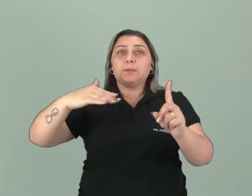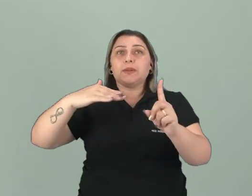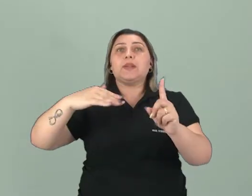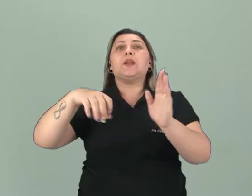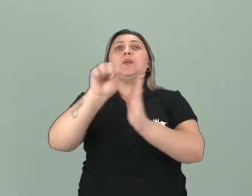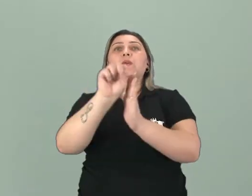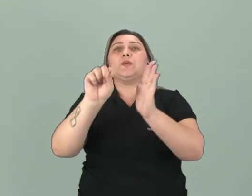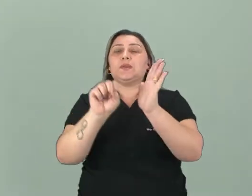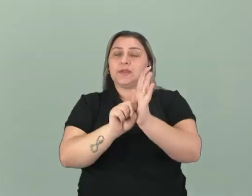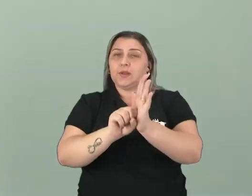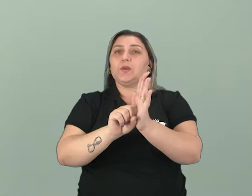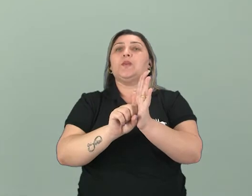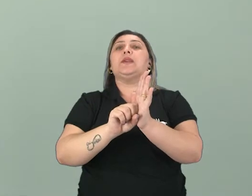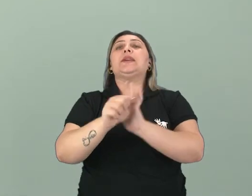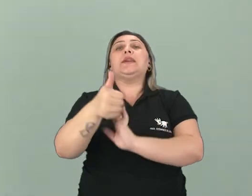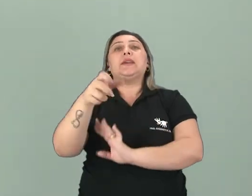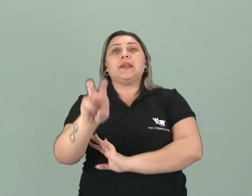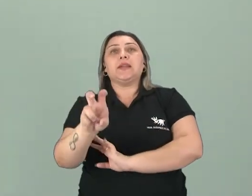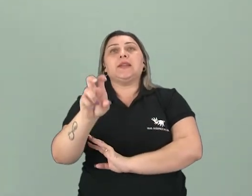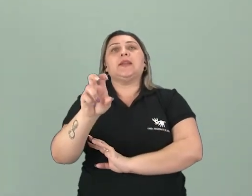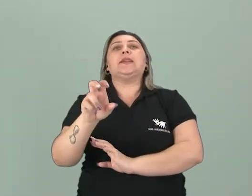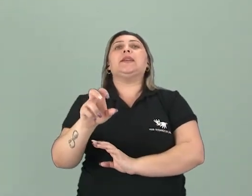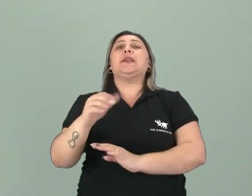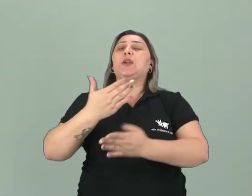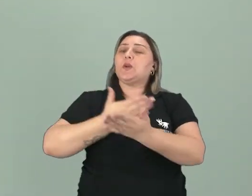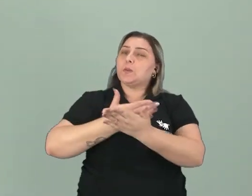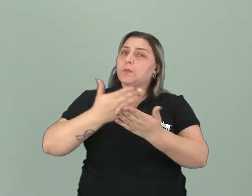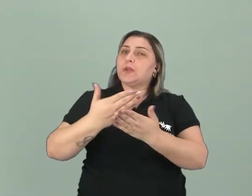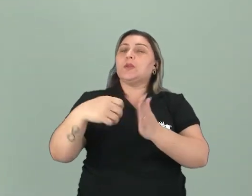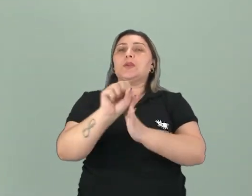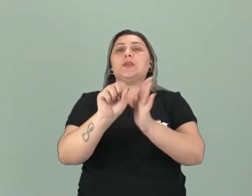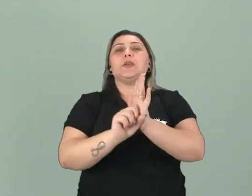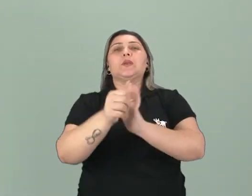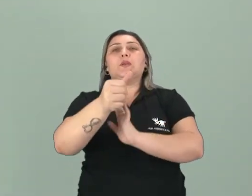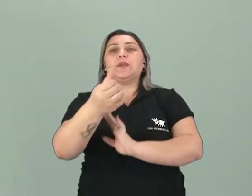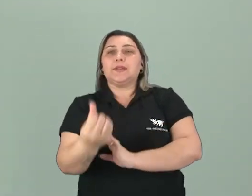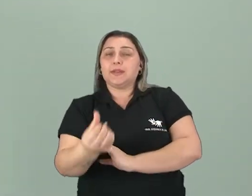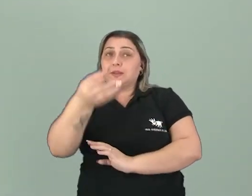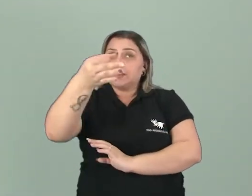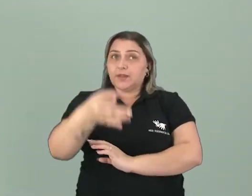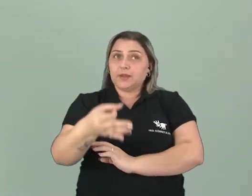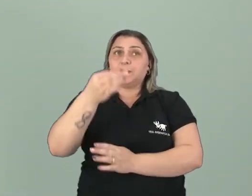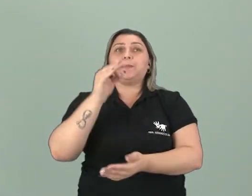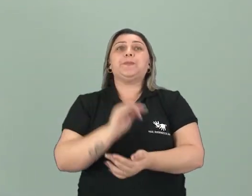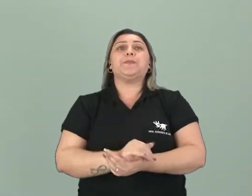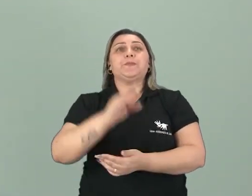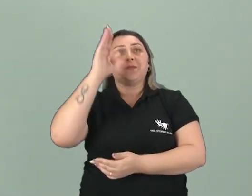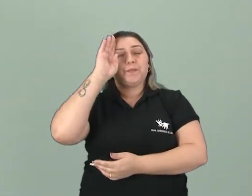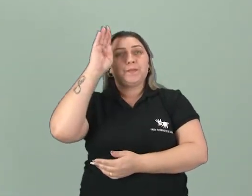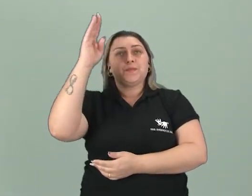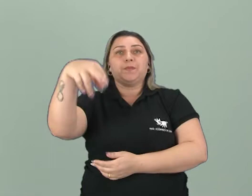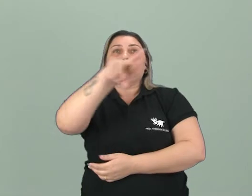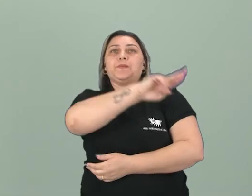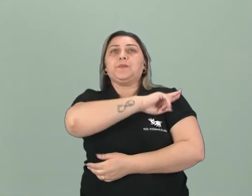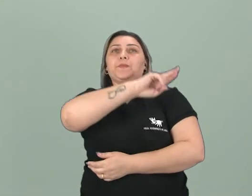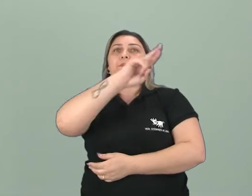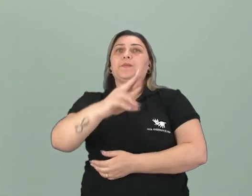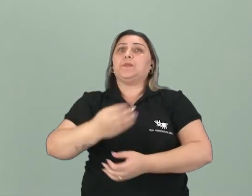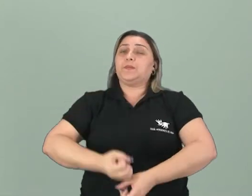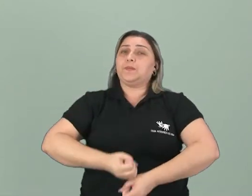primeira metade do século XV e início do século XVI, tá certo? O seu